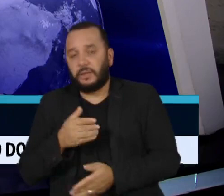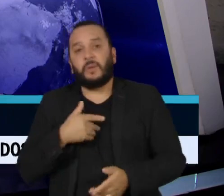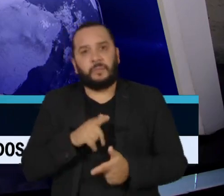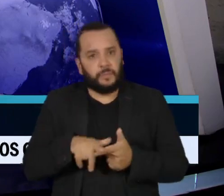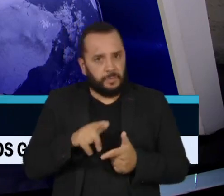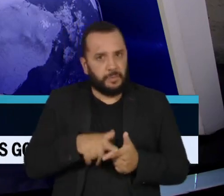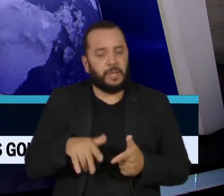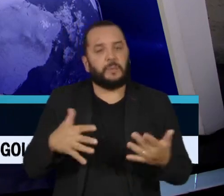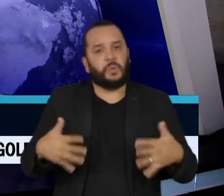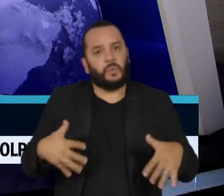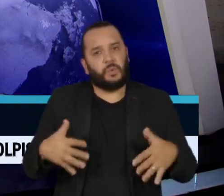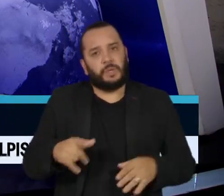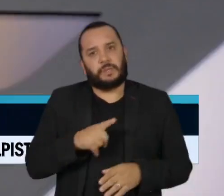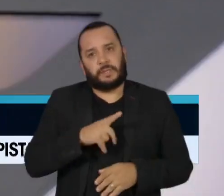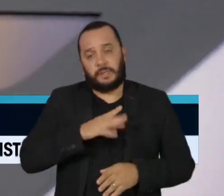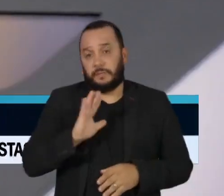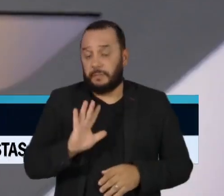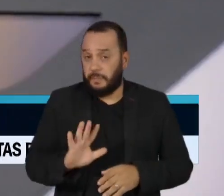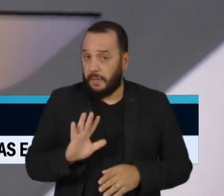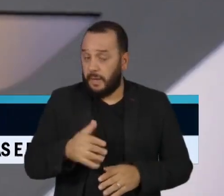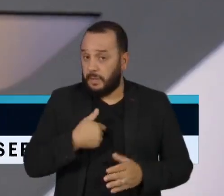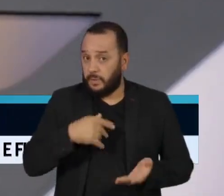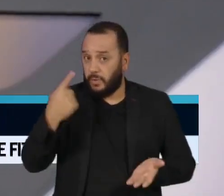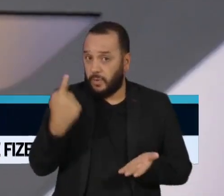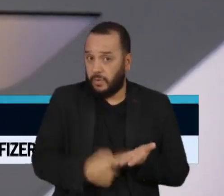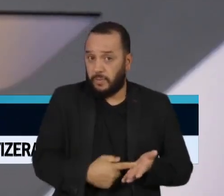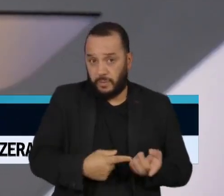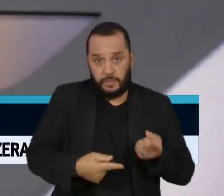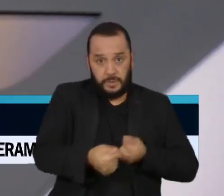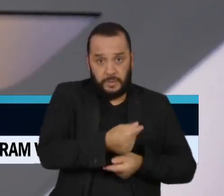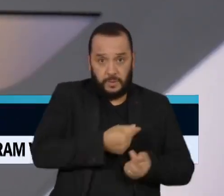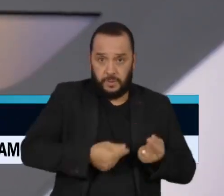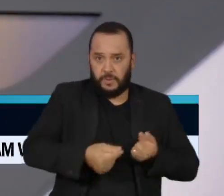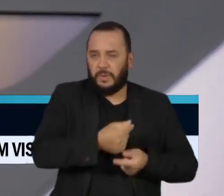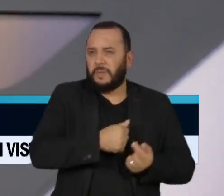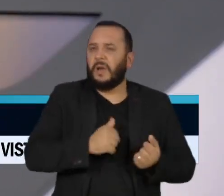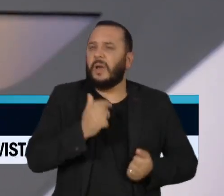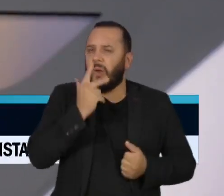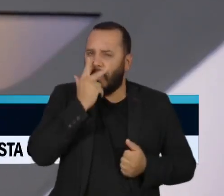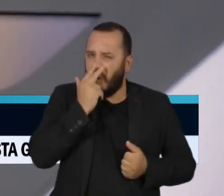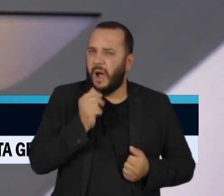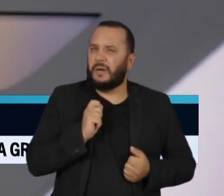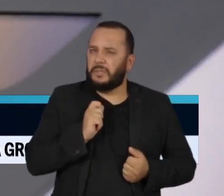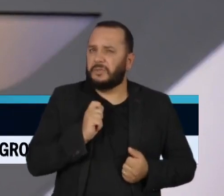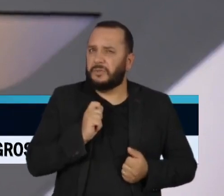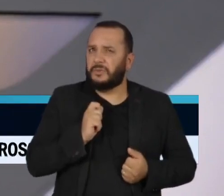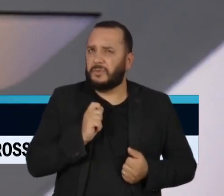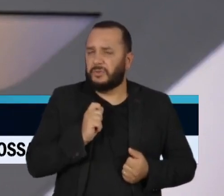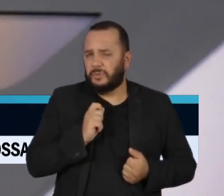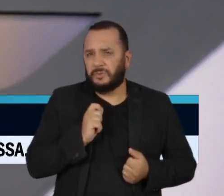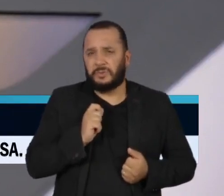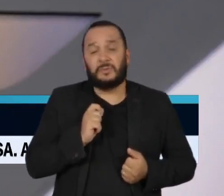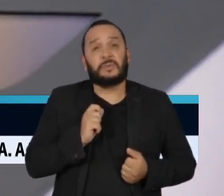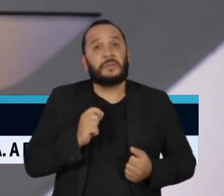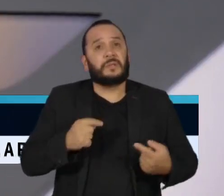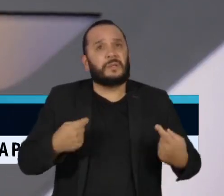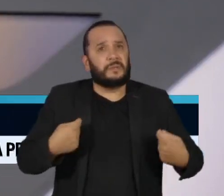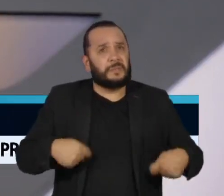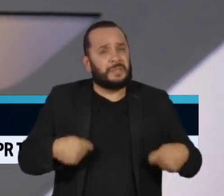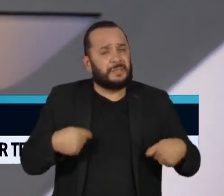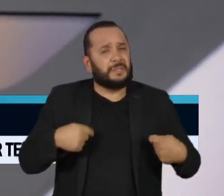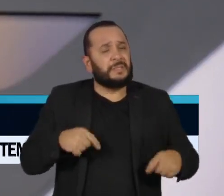mas da agenda Econômica Eu acho que o que parece mais premente é realmente Há alguma